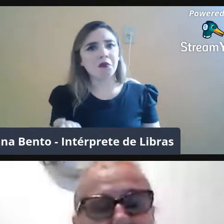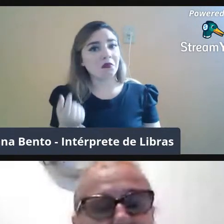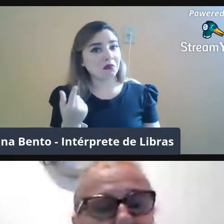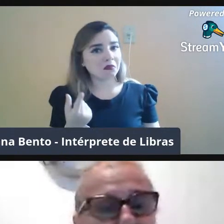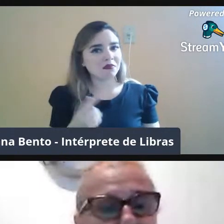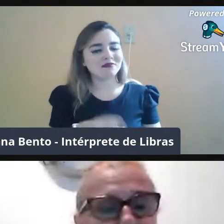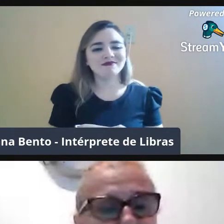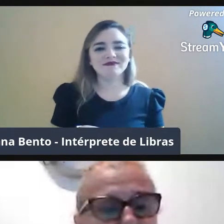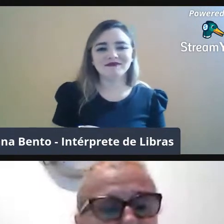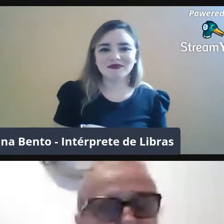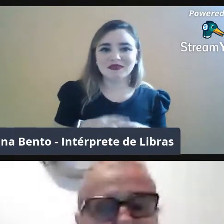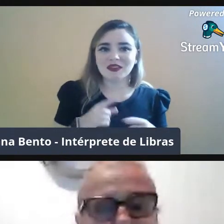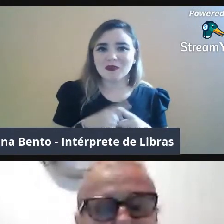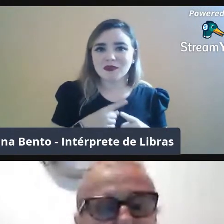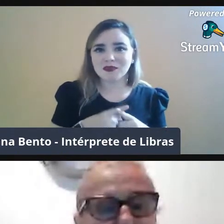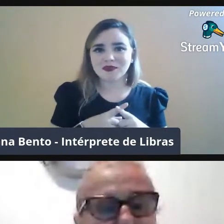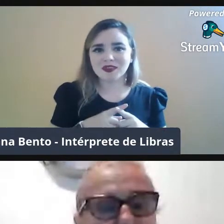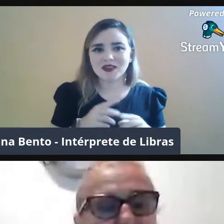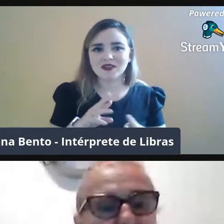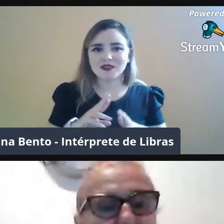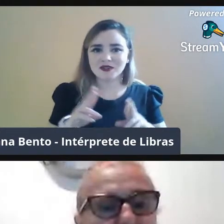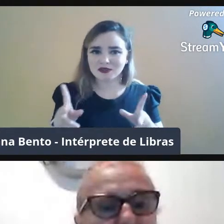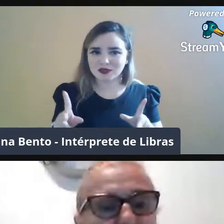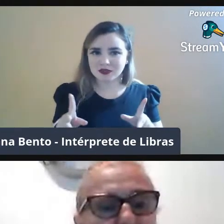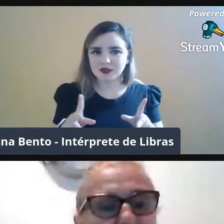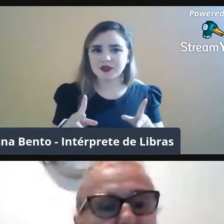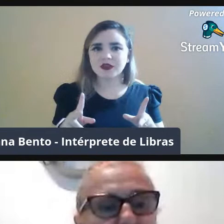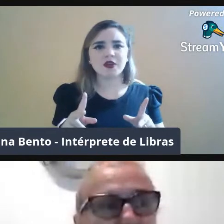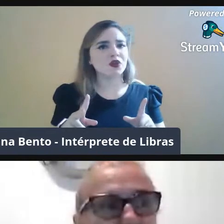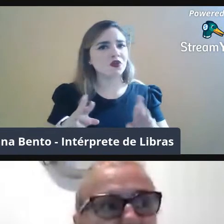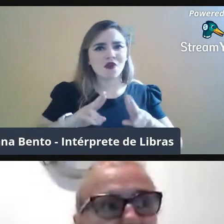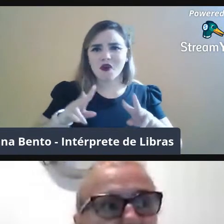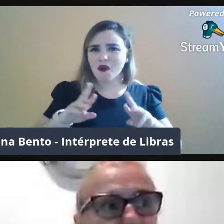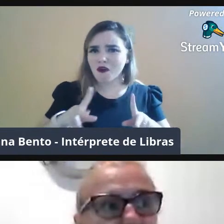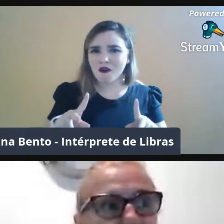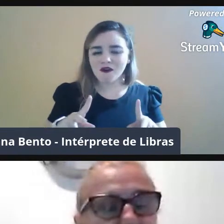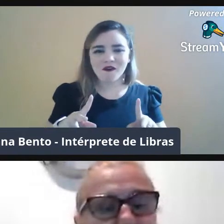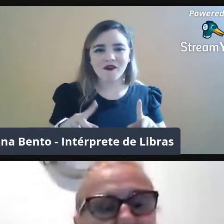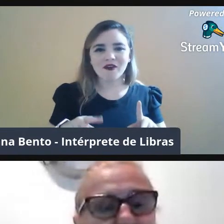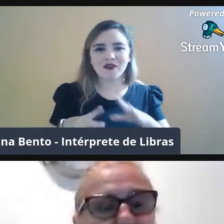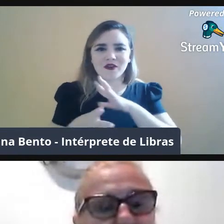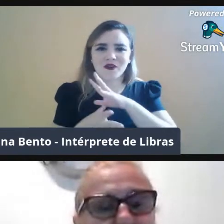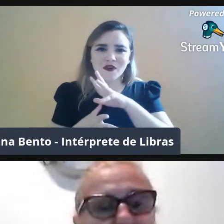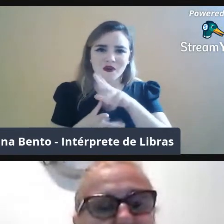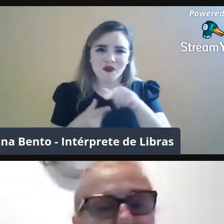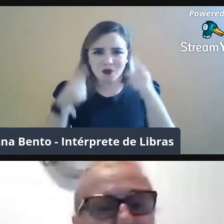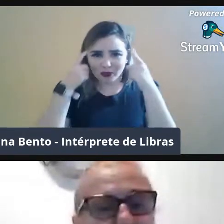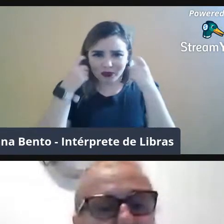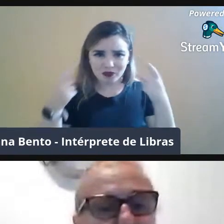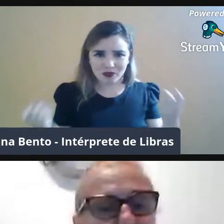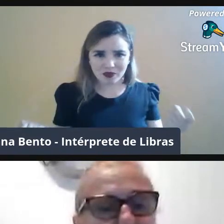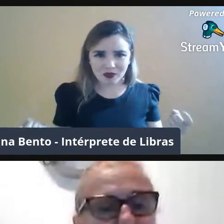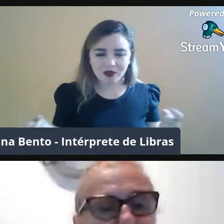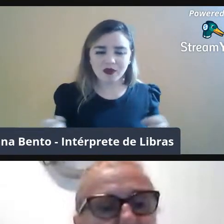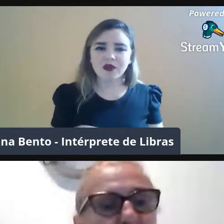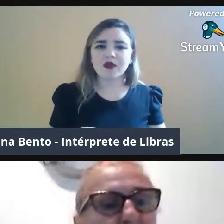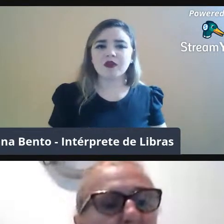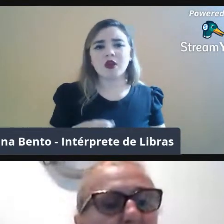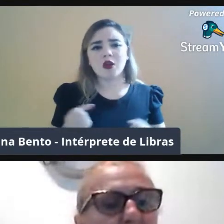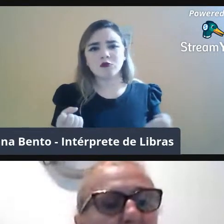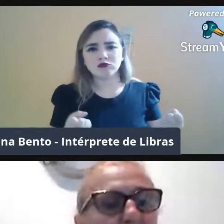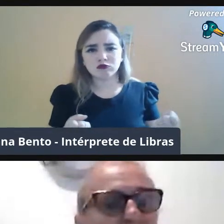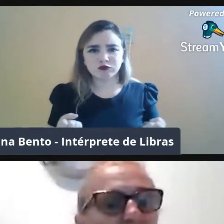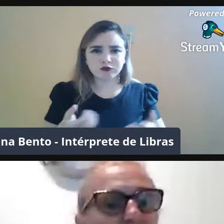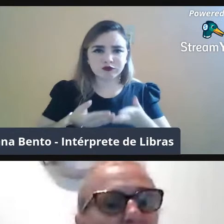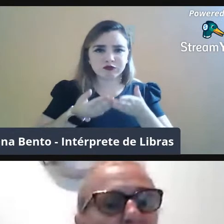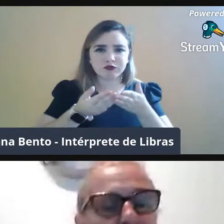ele ao contrário, ele estava no lado oposto na Segunda Guerra Mundial. Ele era piloto da Luftwaffe, então,